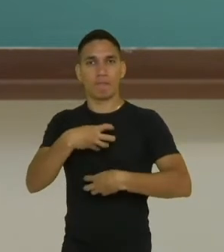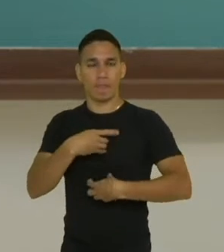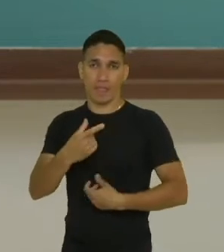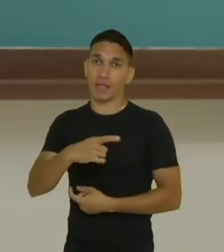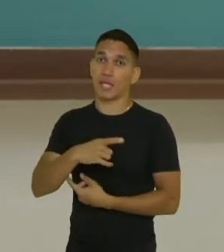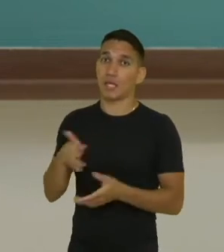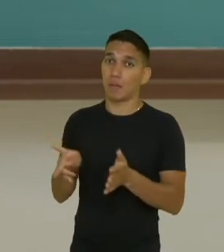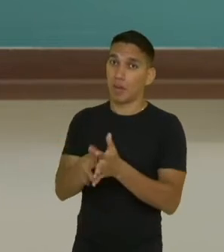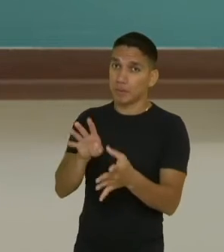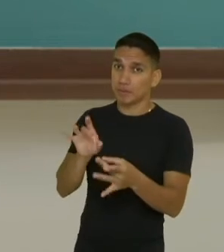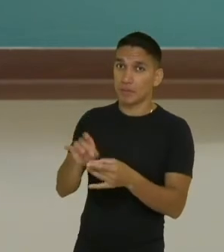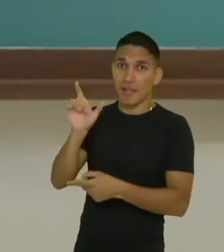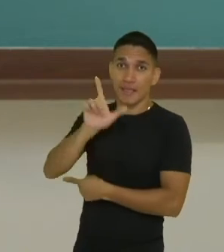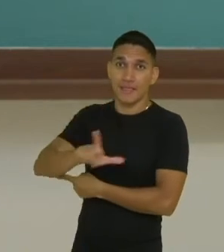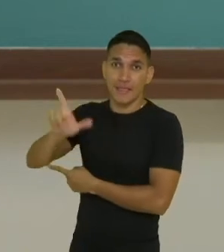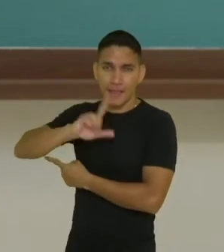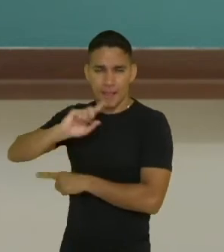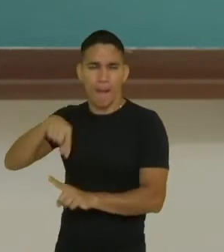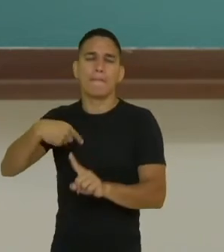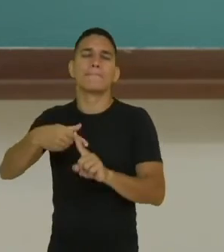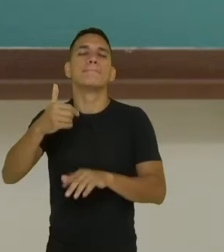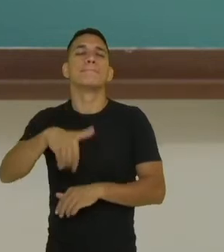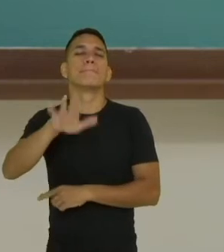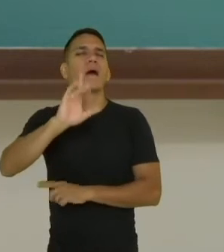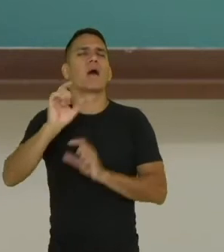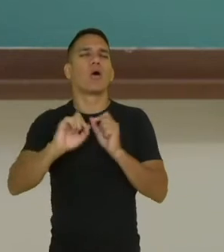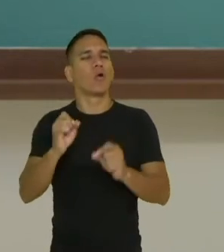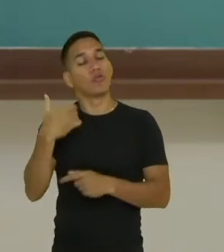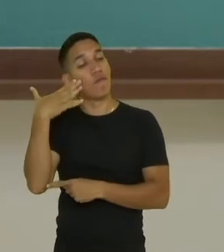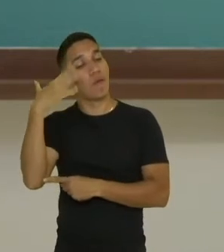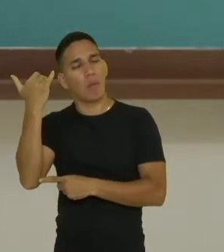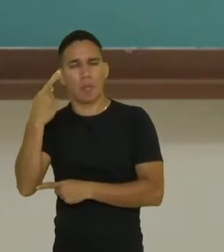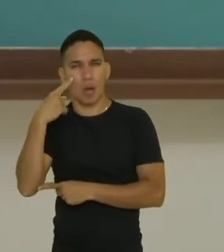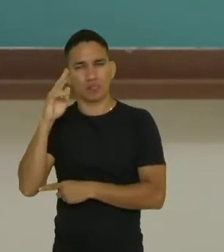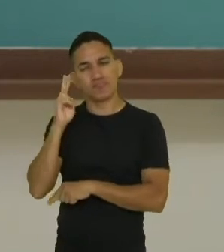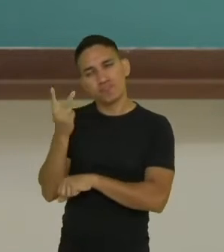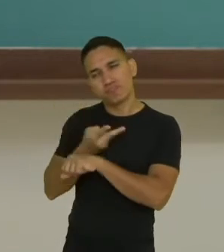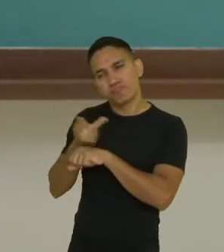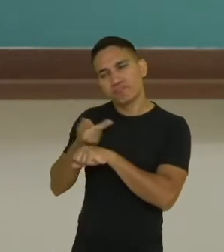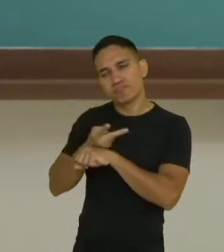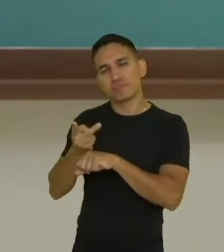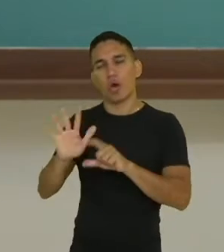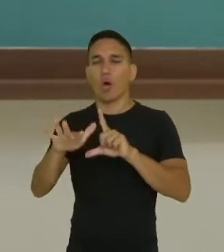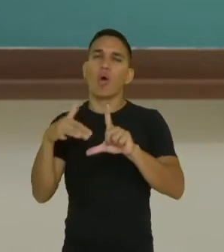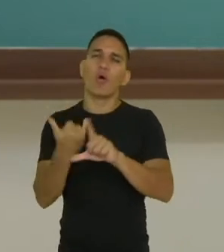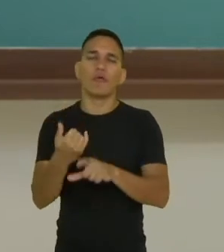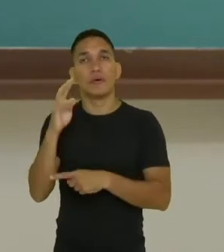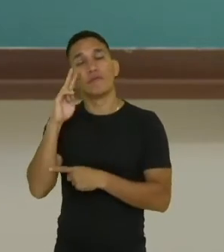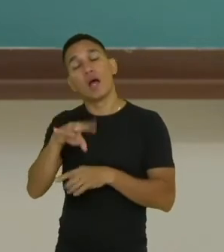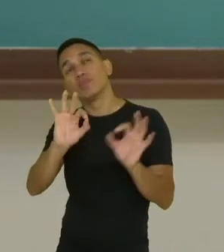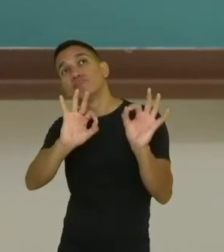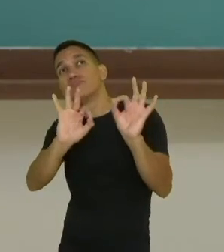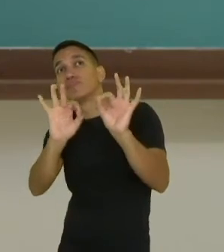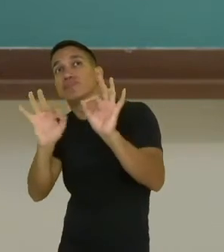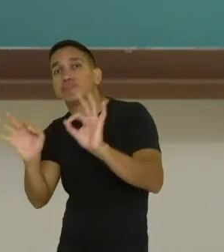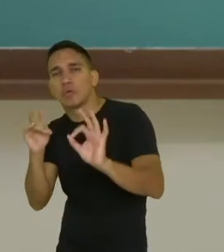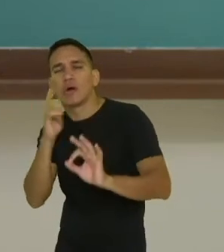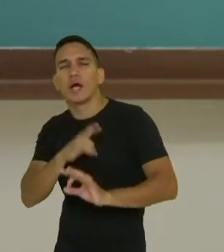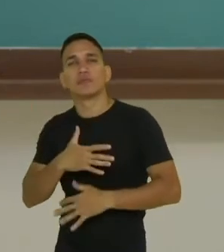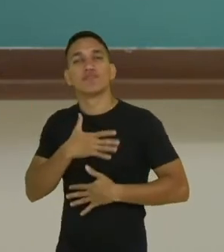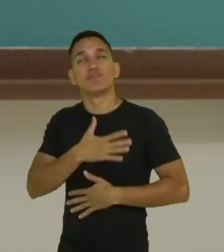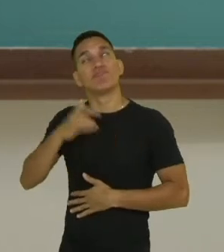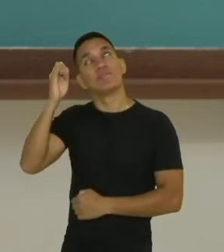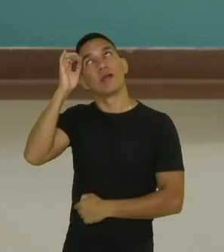versão lírica e tem ele numa versão mais popular. Procure lá no YouTube, ouça, deleite-se, dê-se o direito de ouvir